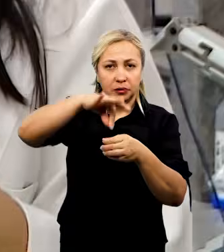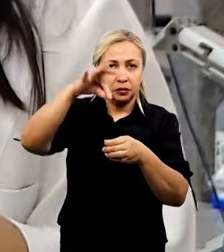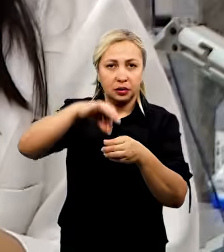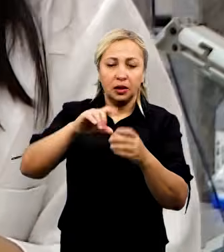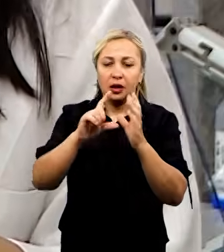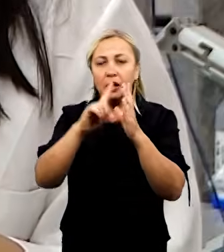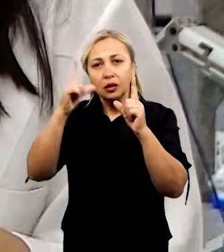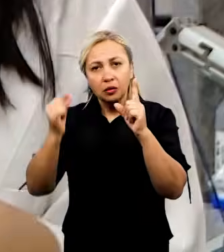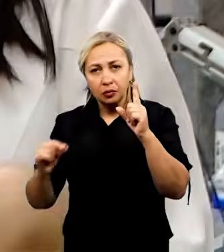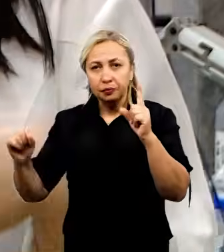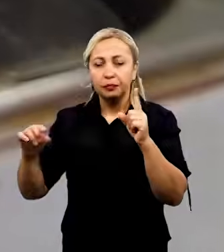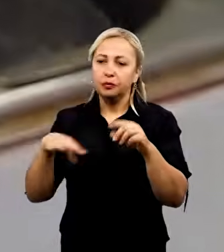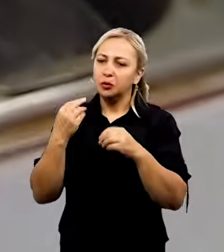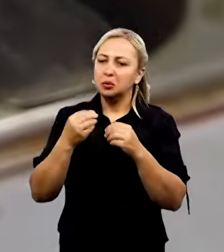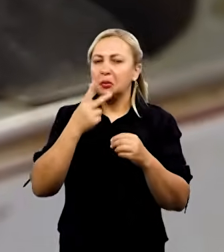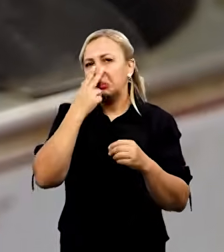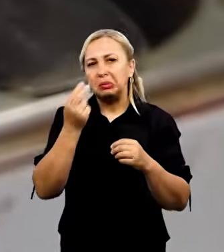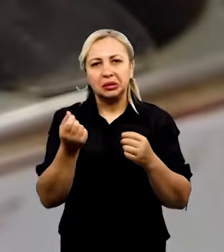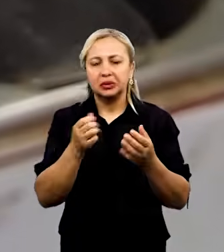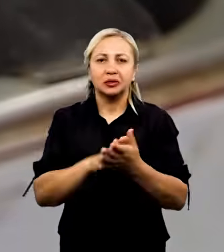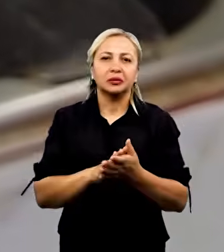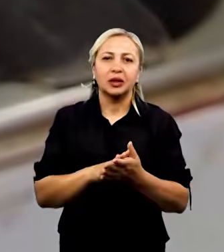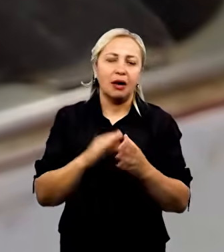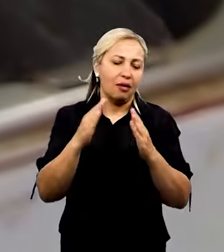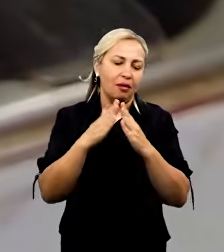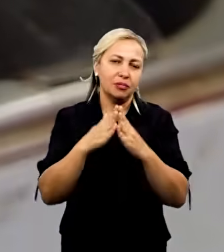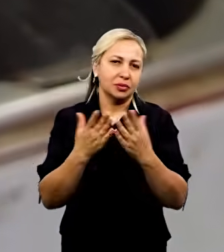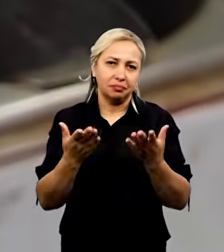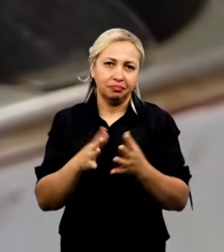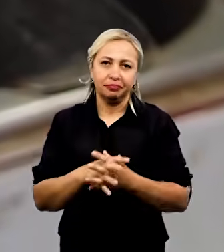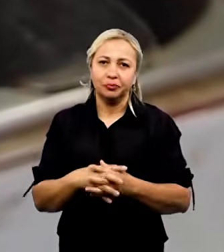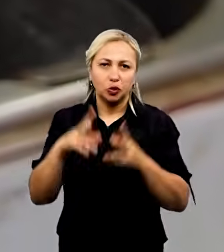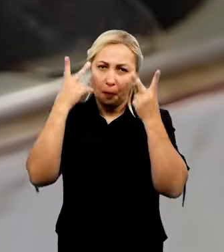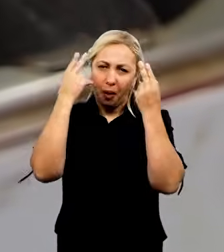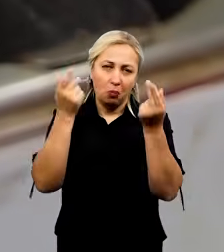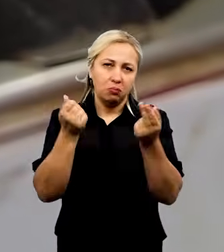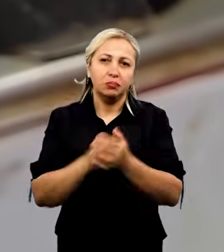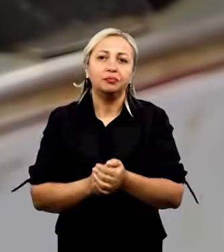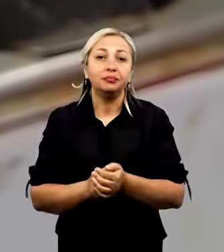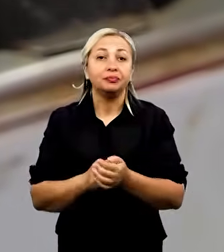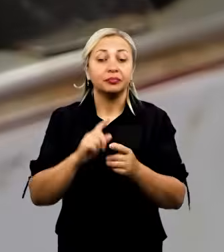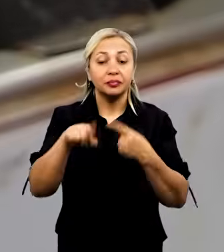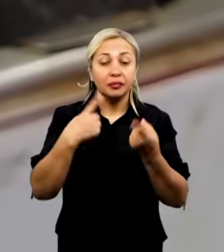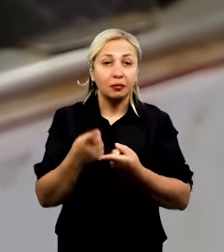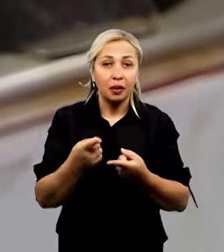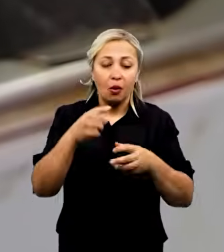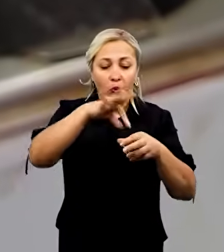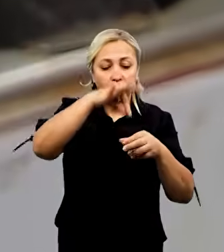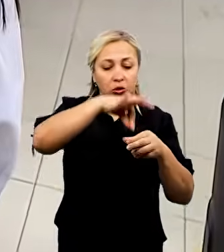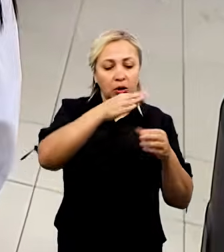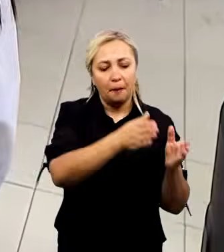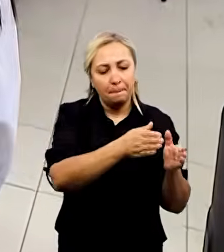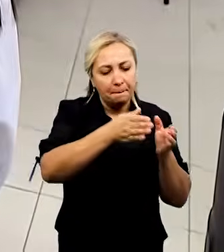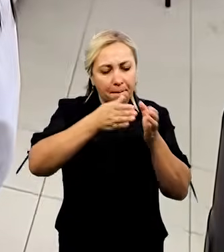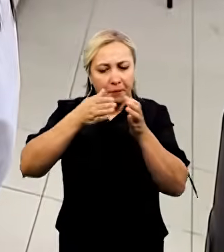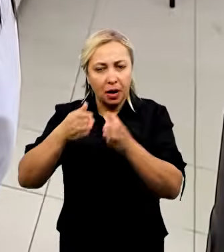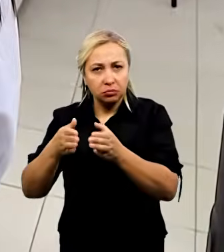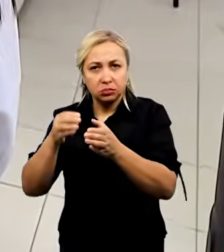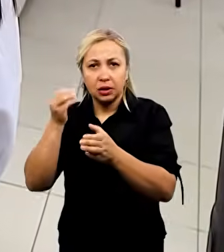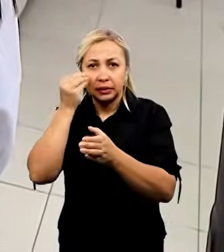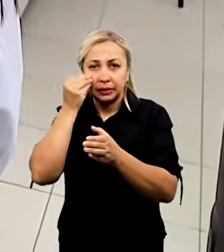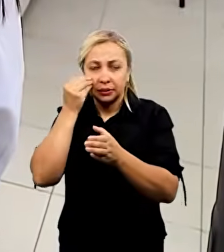folhas, um extrato aquoso, como se fosse um chá, igual o chá que a gente prepara em casa, né? E aí esse chá